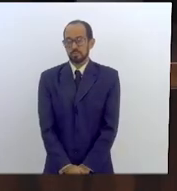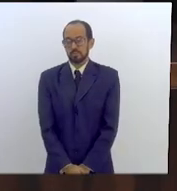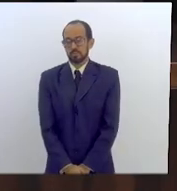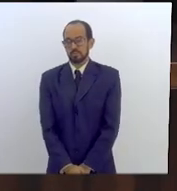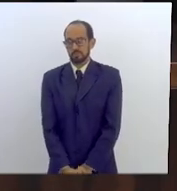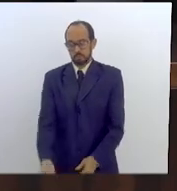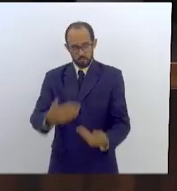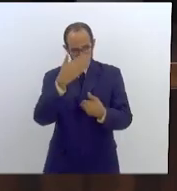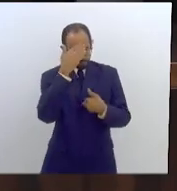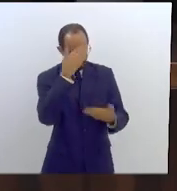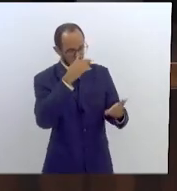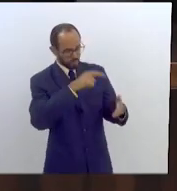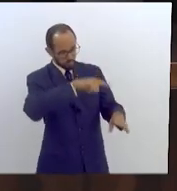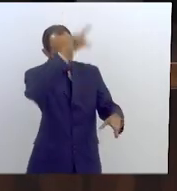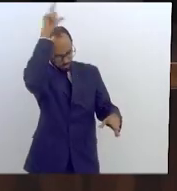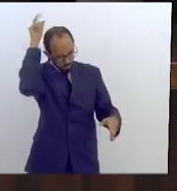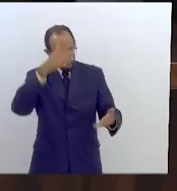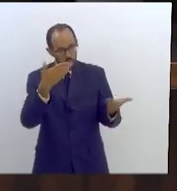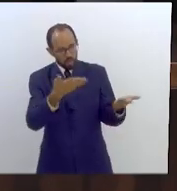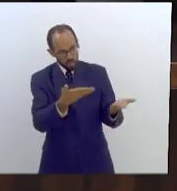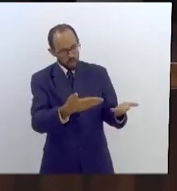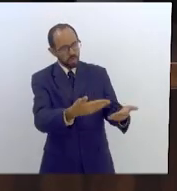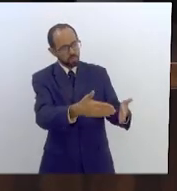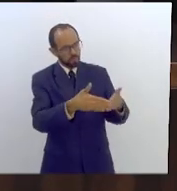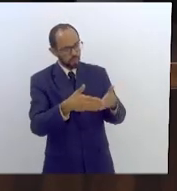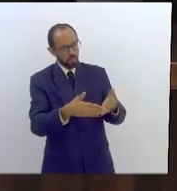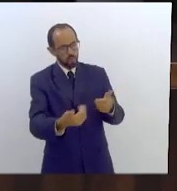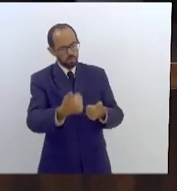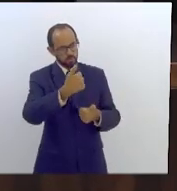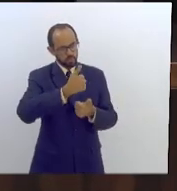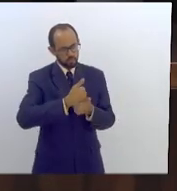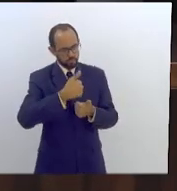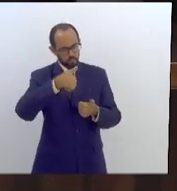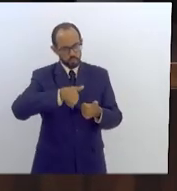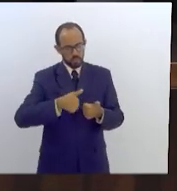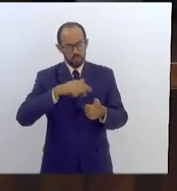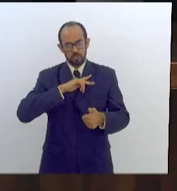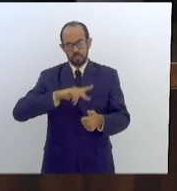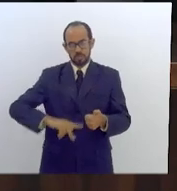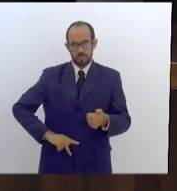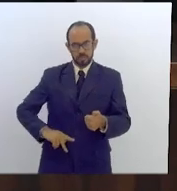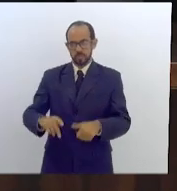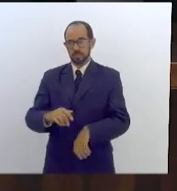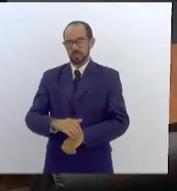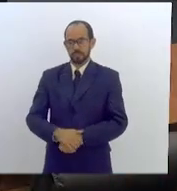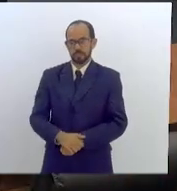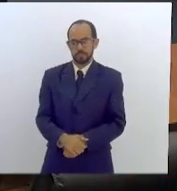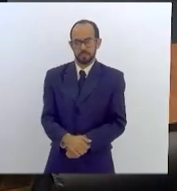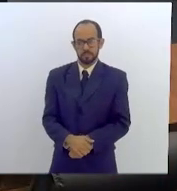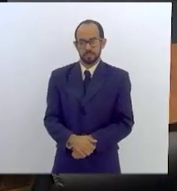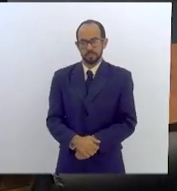Obrigado Deputado Luiz Paulo convido vossa excelência a assumir a presidência dos trabalhos neste momento